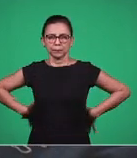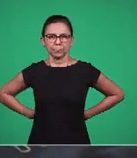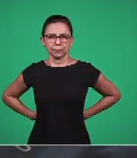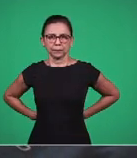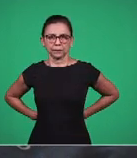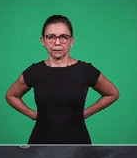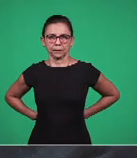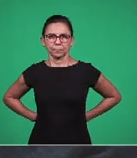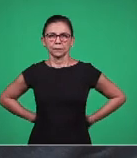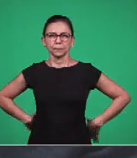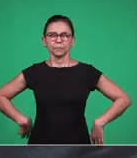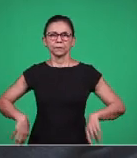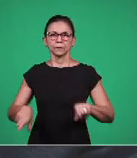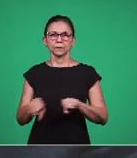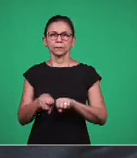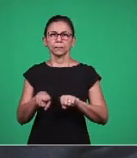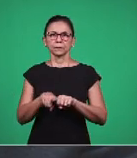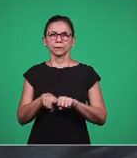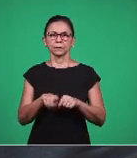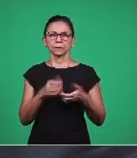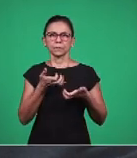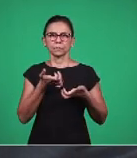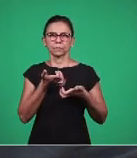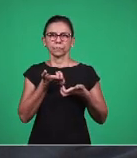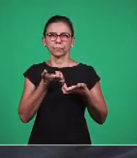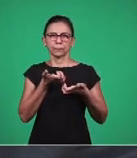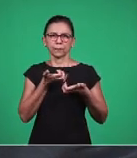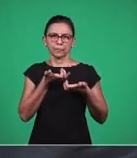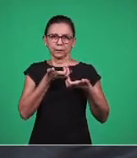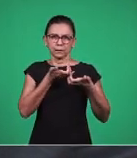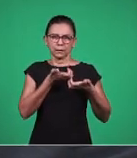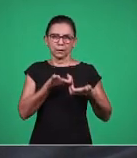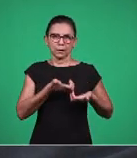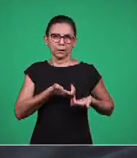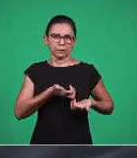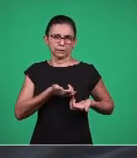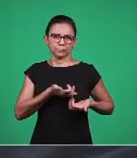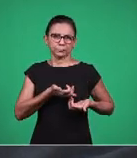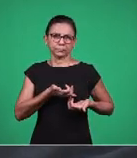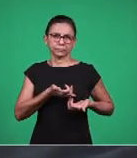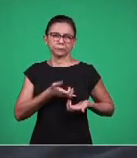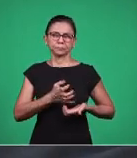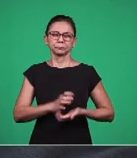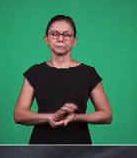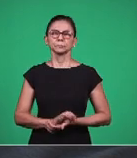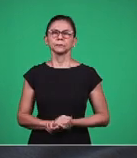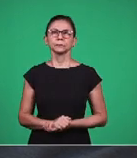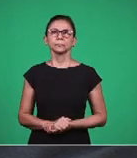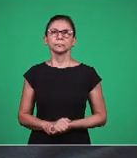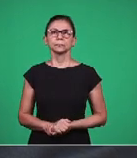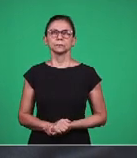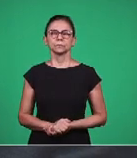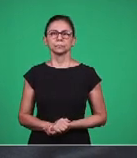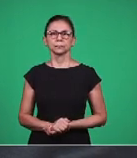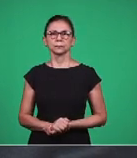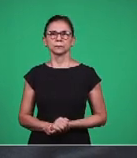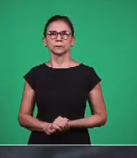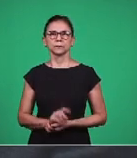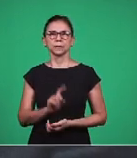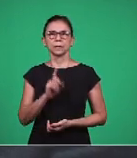e acesas as vossas candeias. Esta seria a